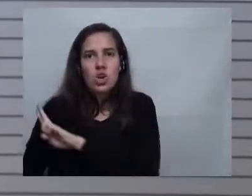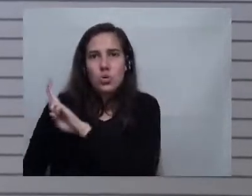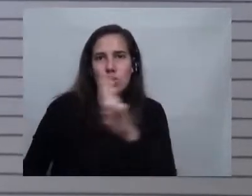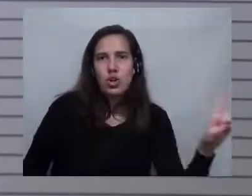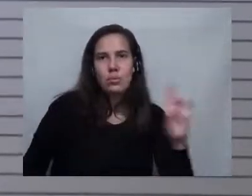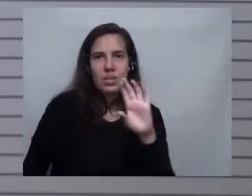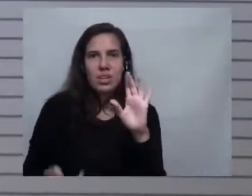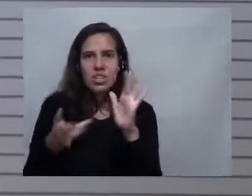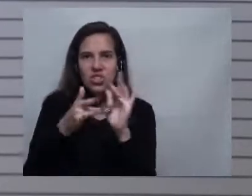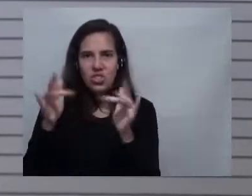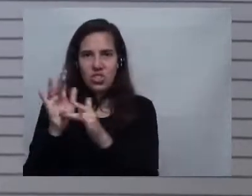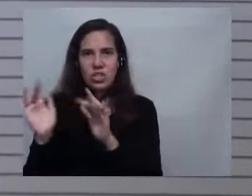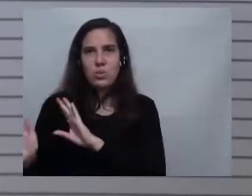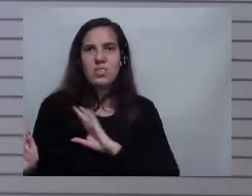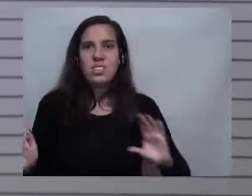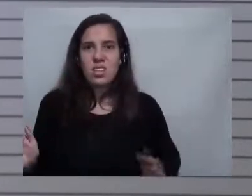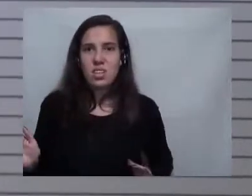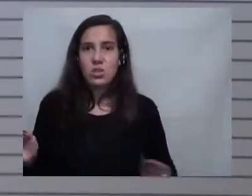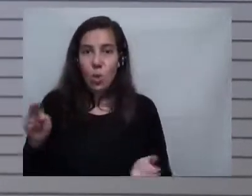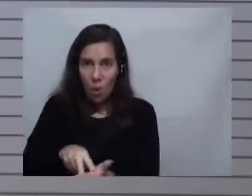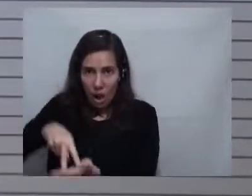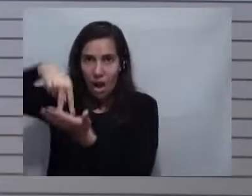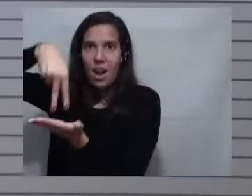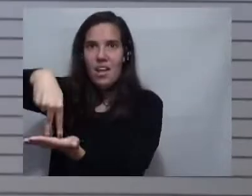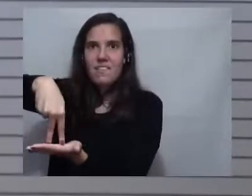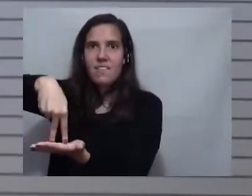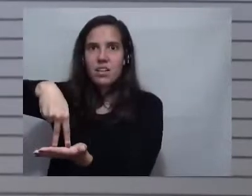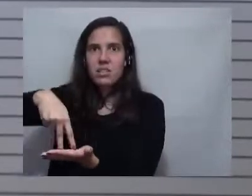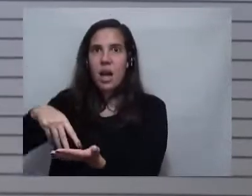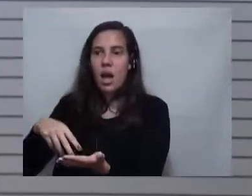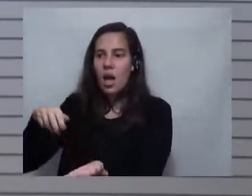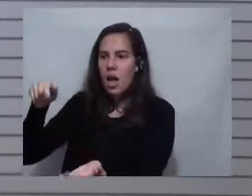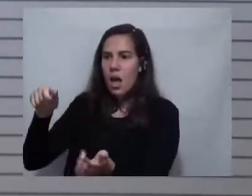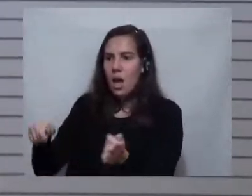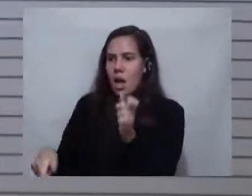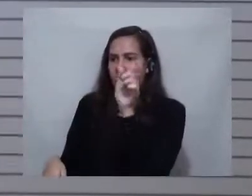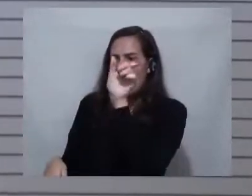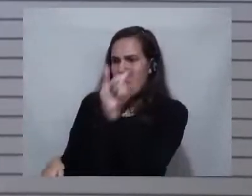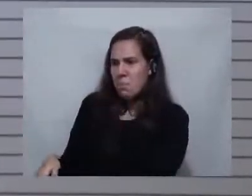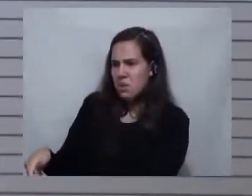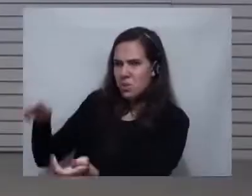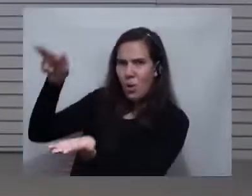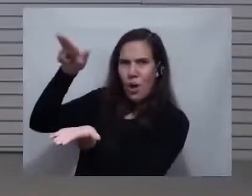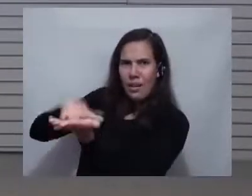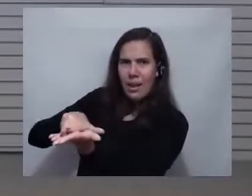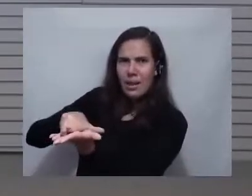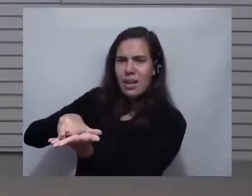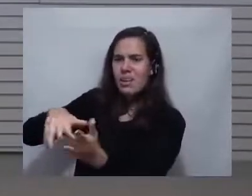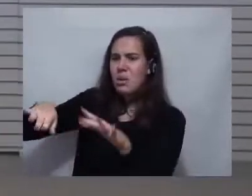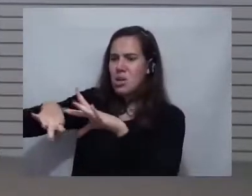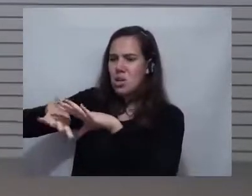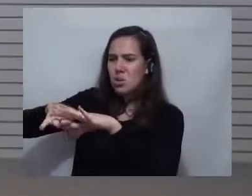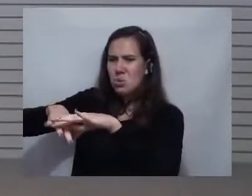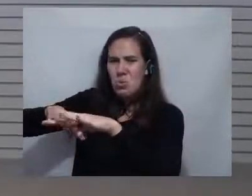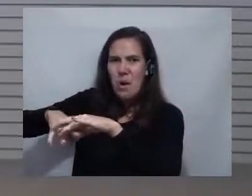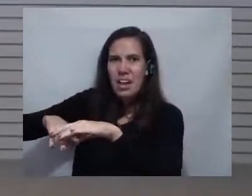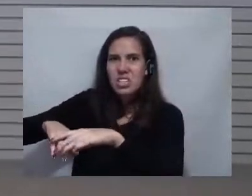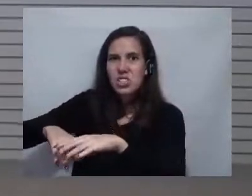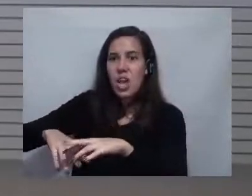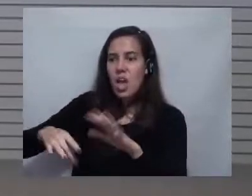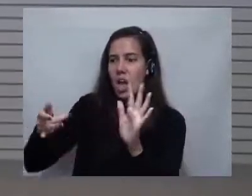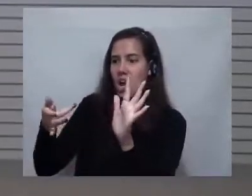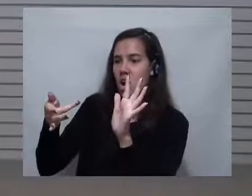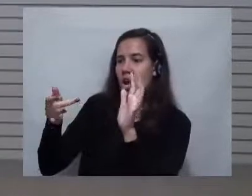Cristo levanta e aqui Pedro diz do mesmo jeito que Jesus falou bom